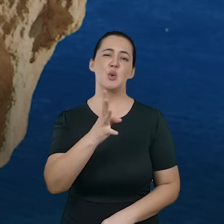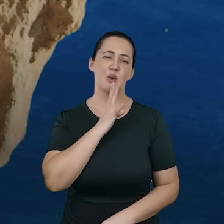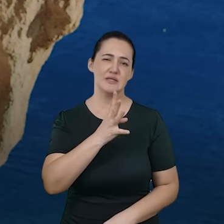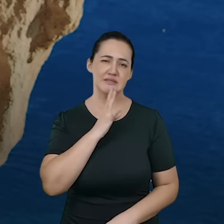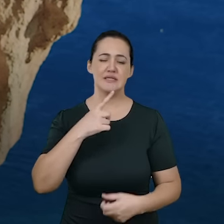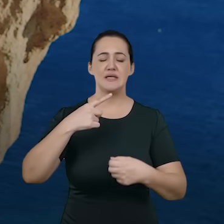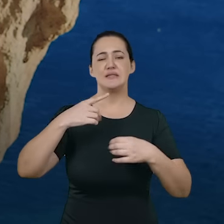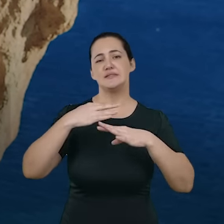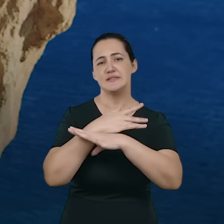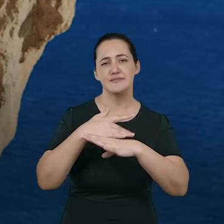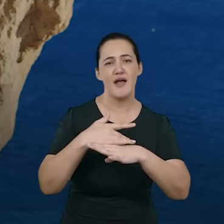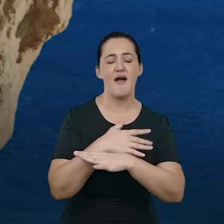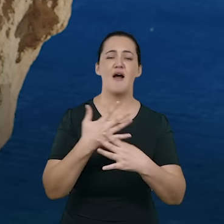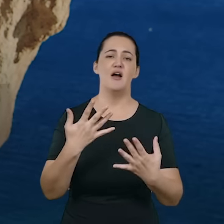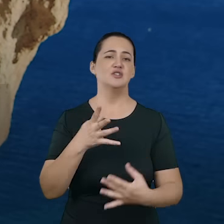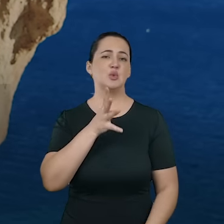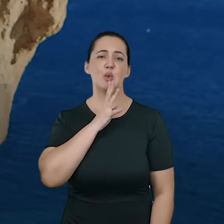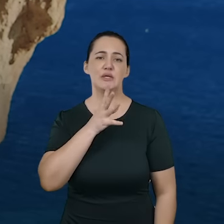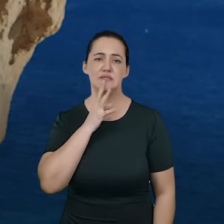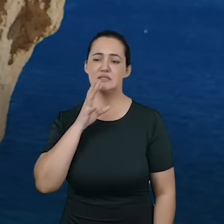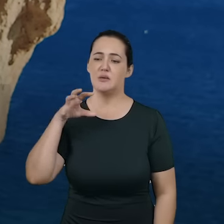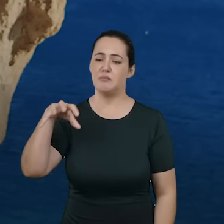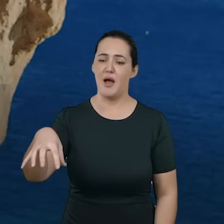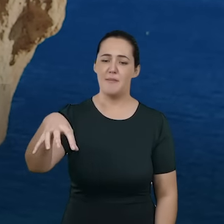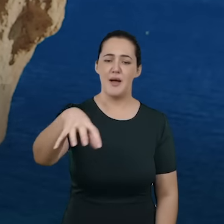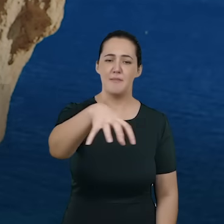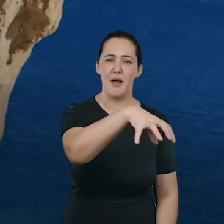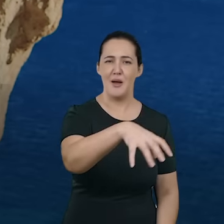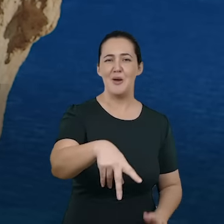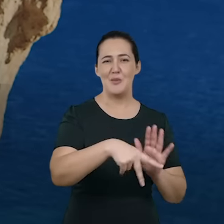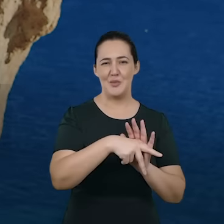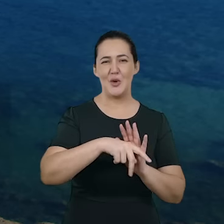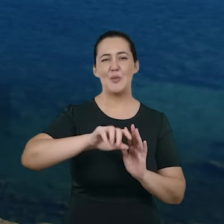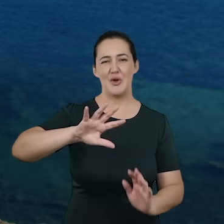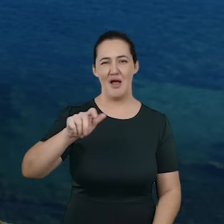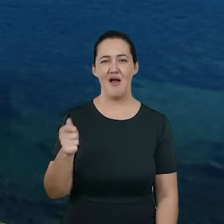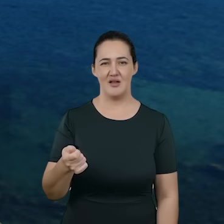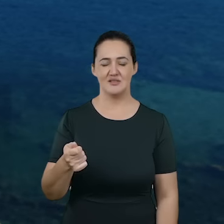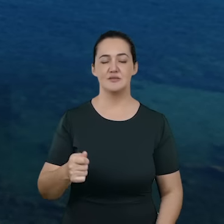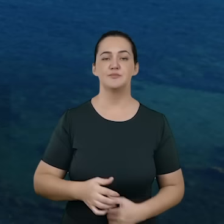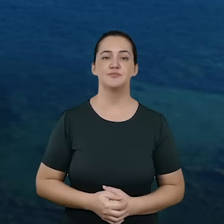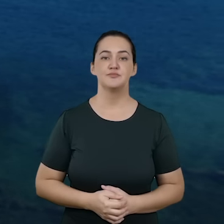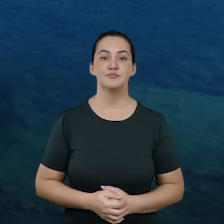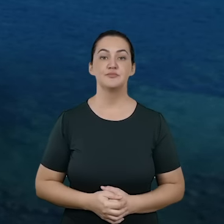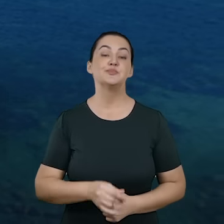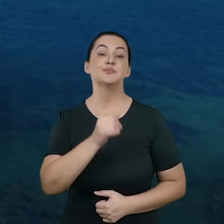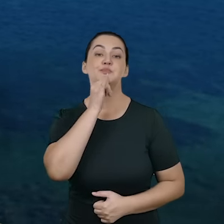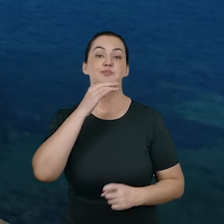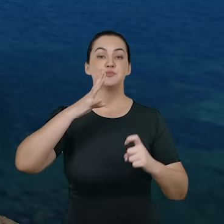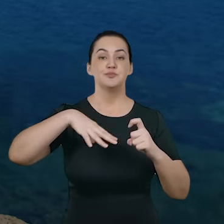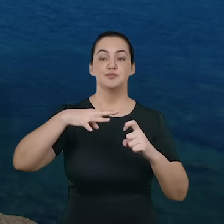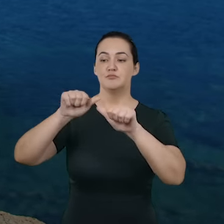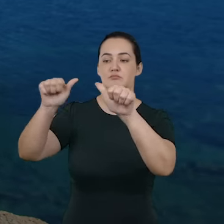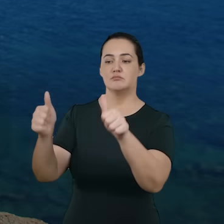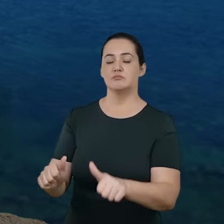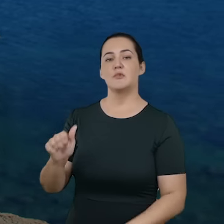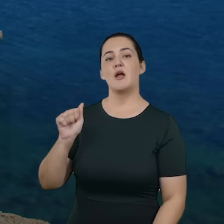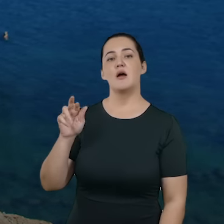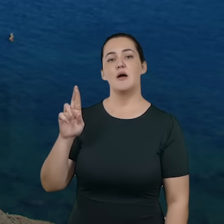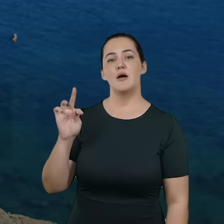as regiões, as cidades, as províncias da Ásia Menor. Esse era o mito da deusa